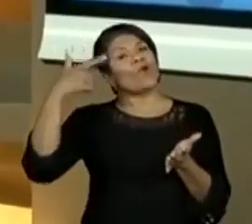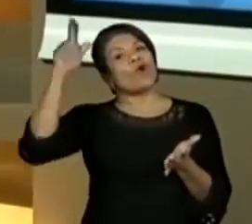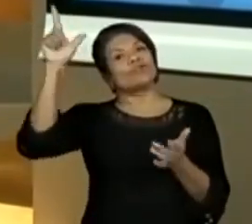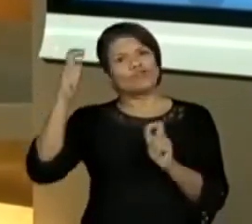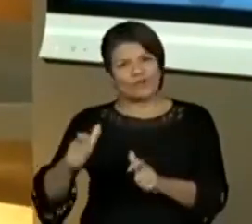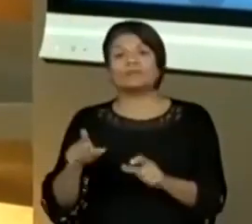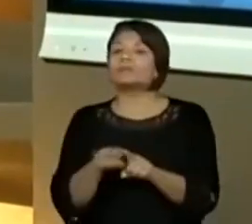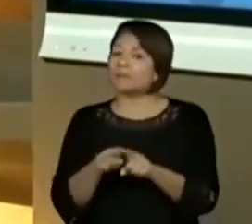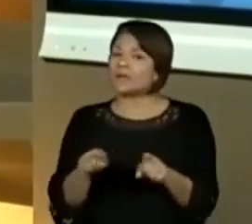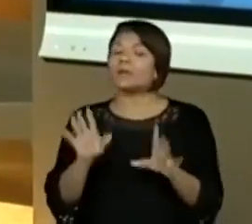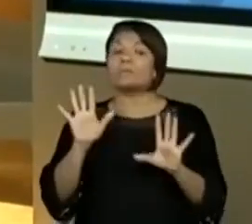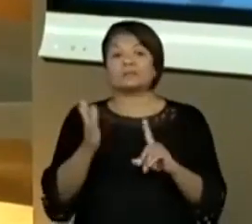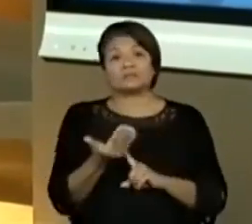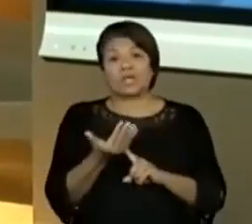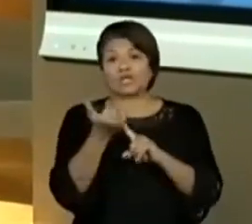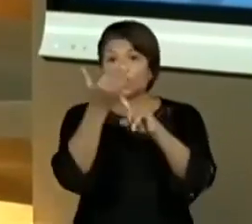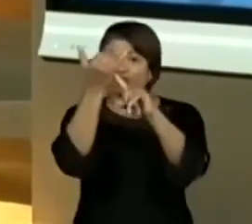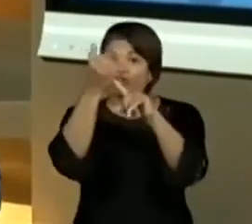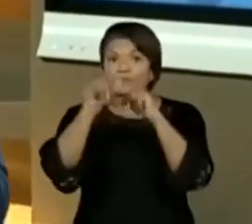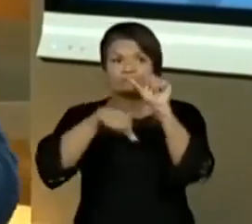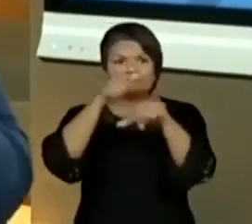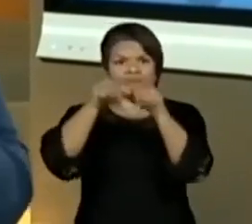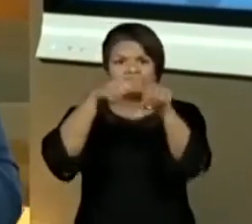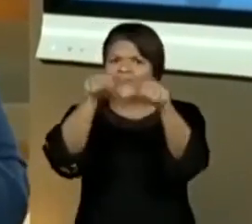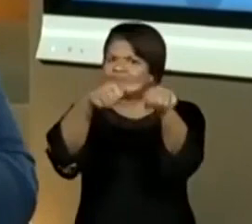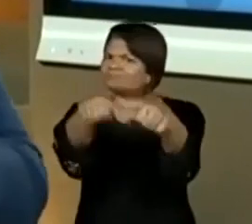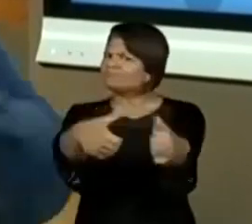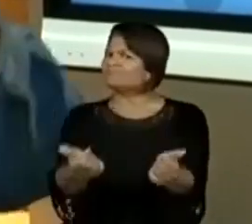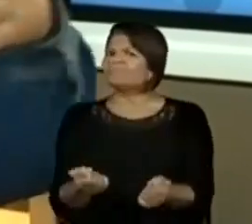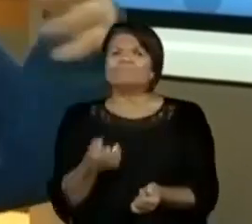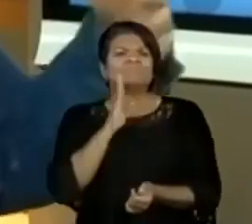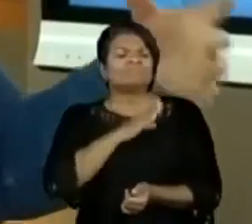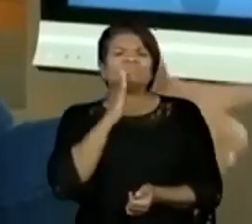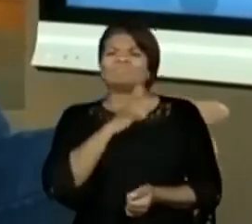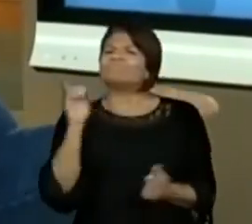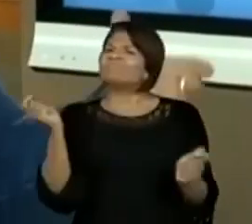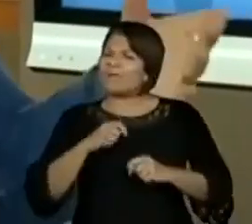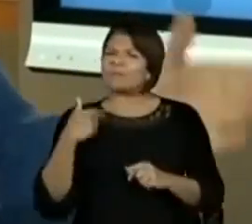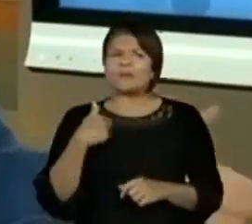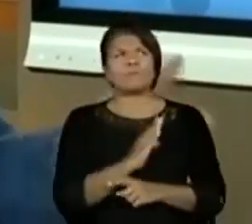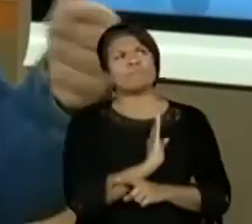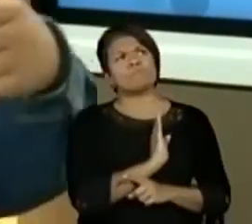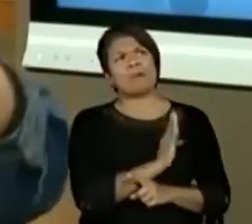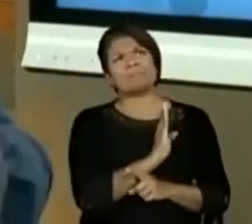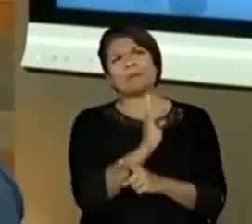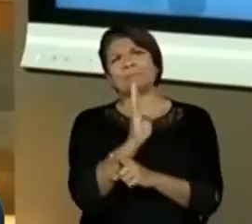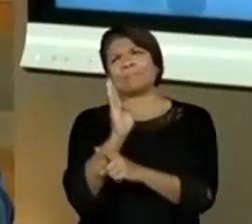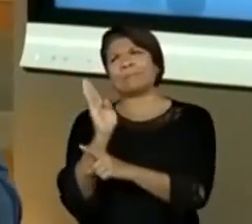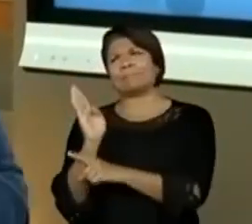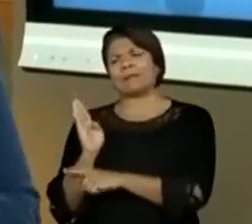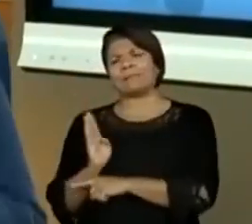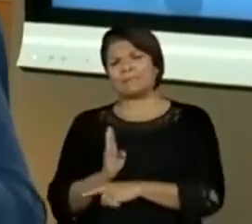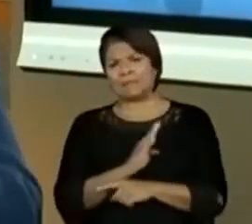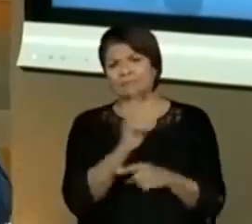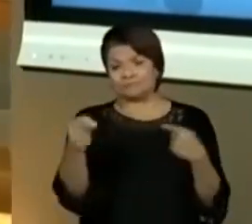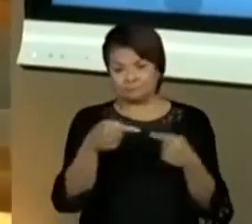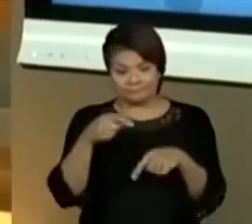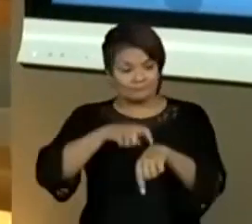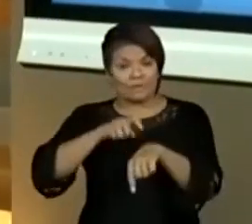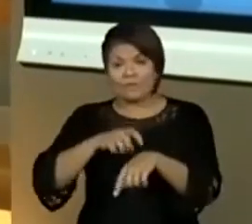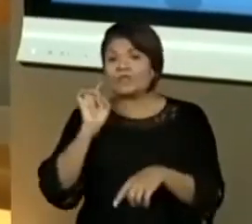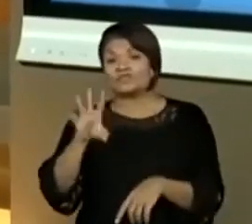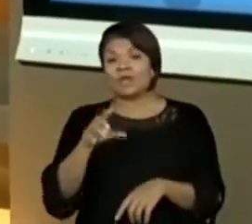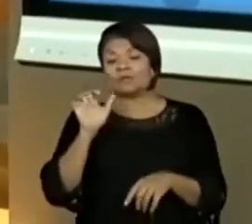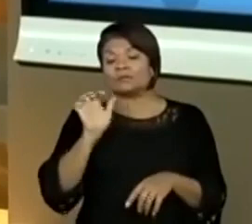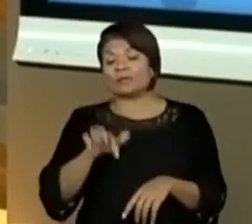outra transformação. Isso que é legal, né? Você poder ir para vários lugares, num espaço curto de tempo, que basta mudar